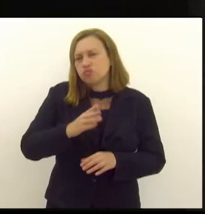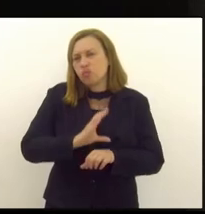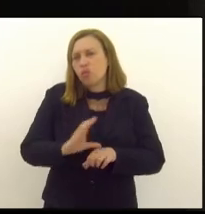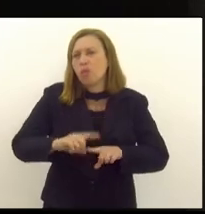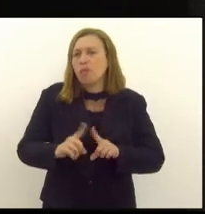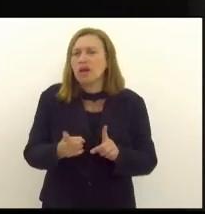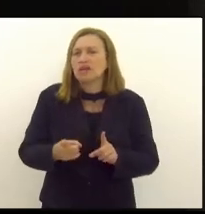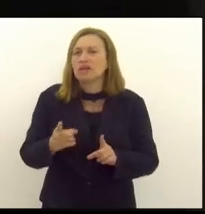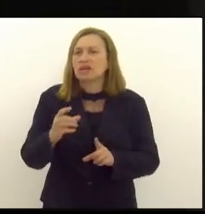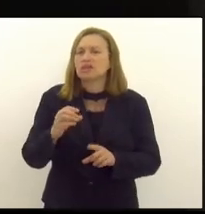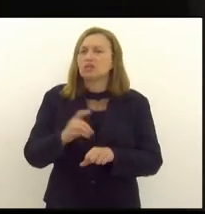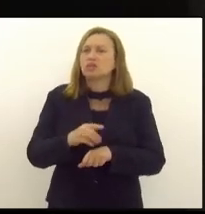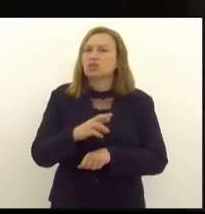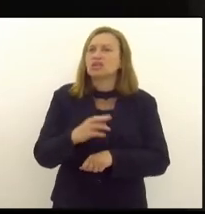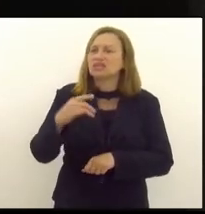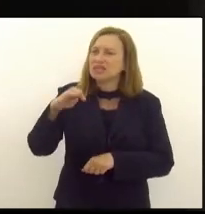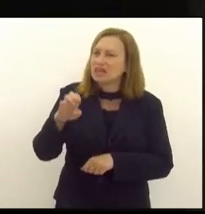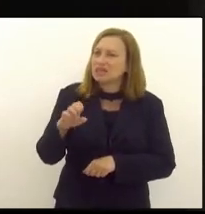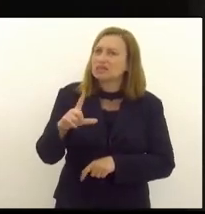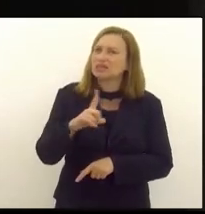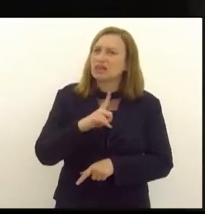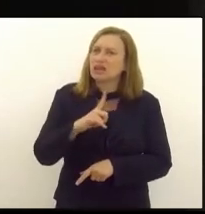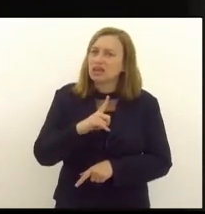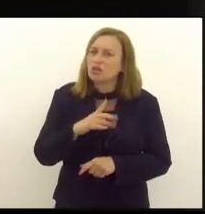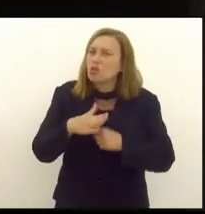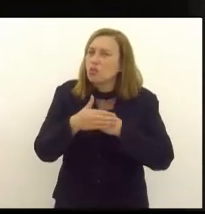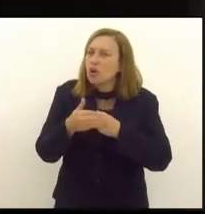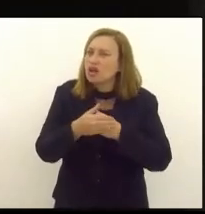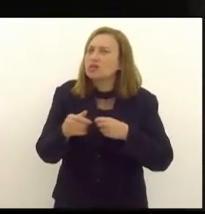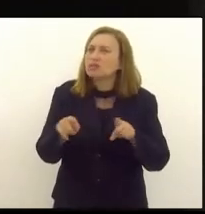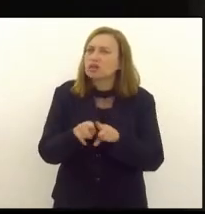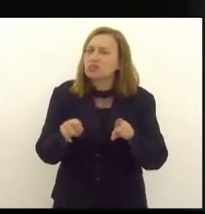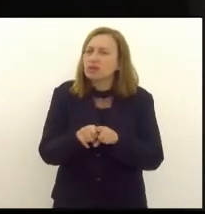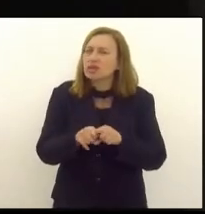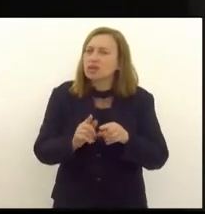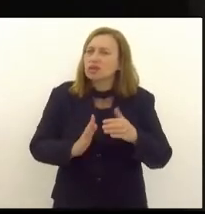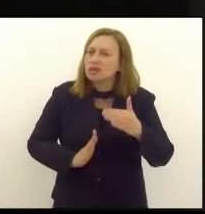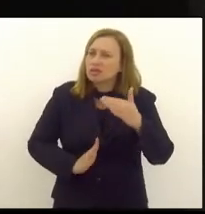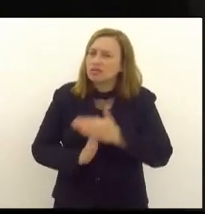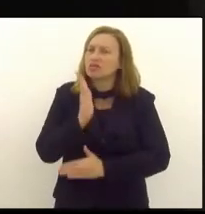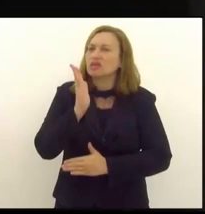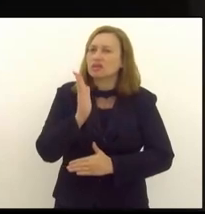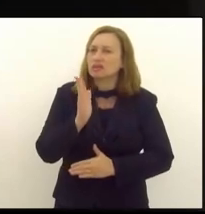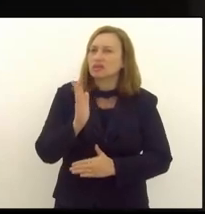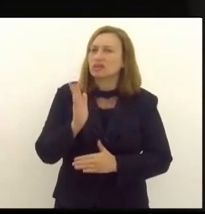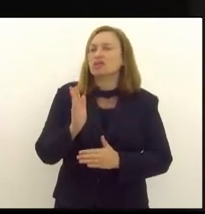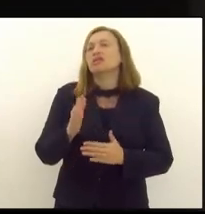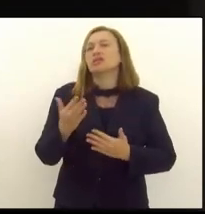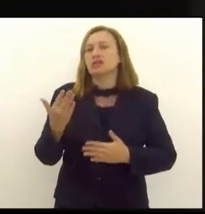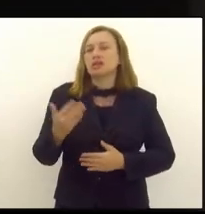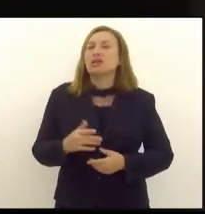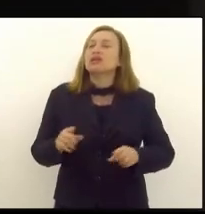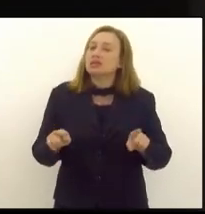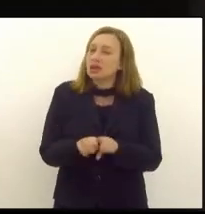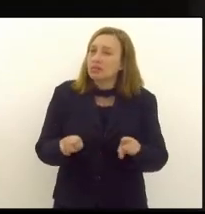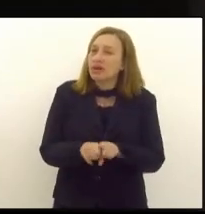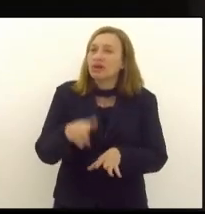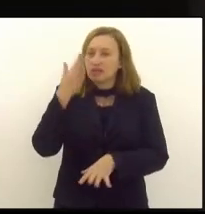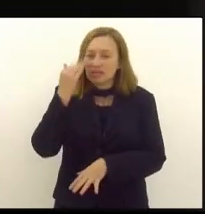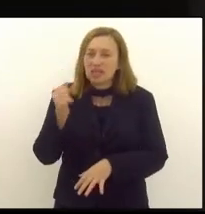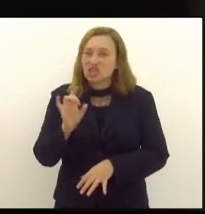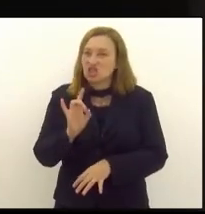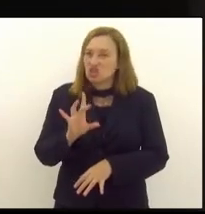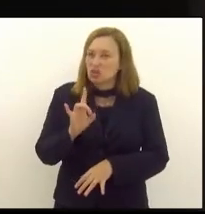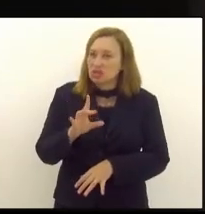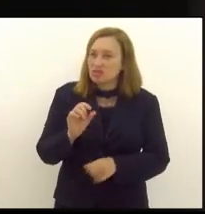Sirlene tem assim, o carinho também de quebrar essas barreiras da invisibilidade. E também sei que a gente não faz nada